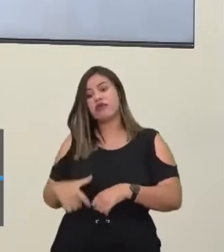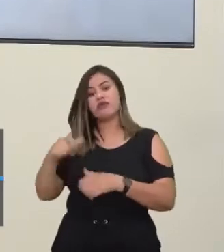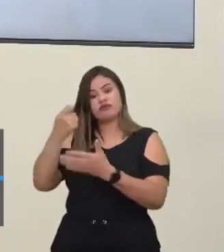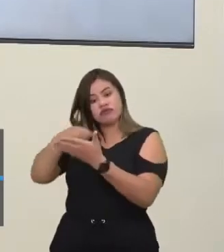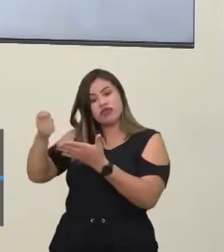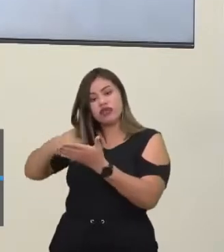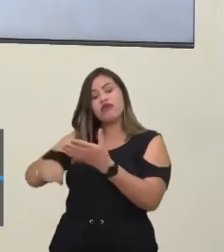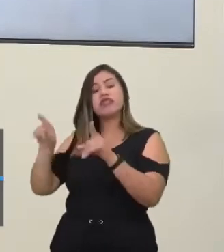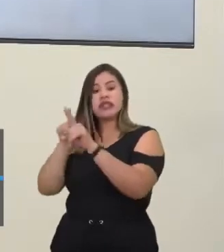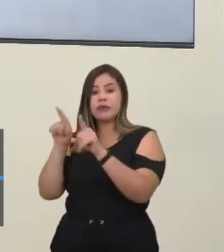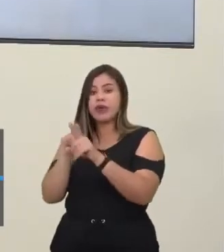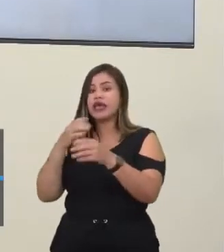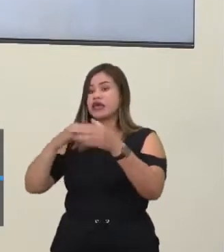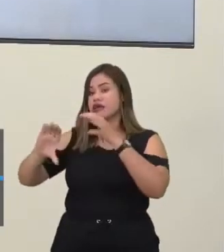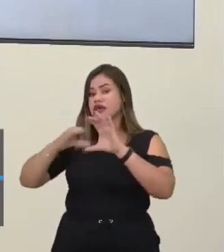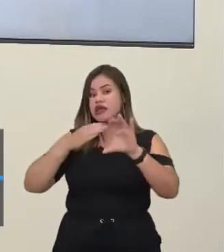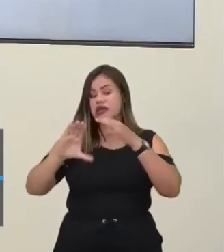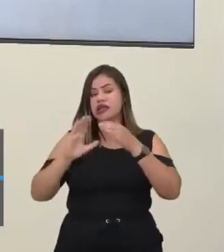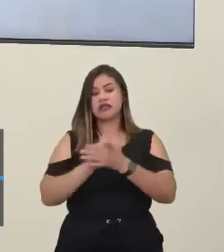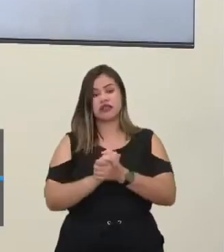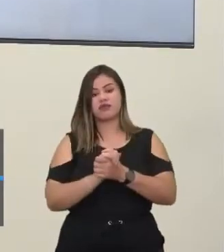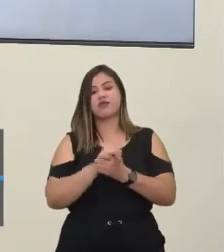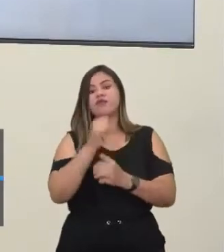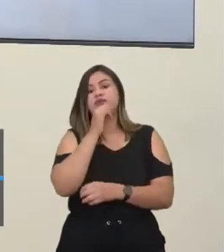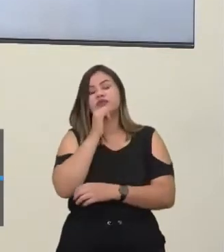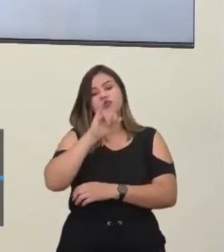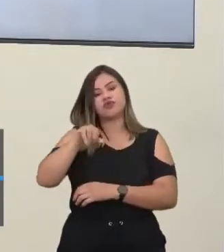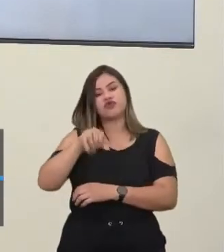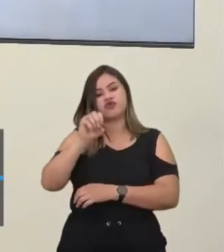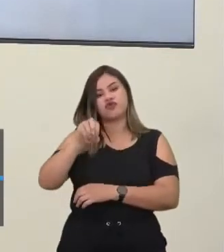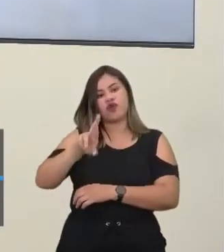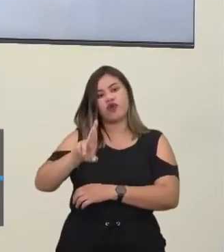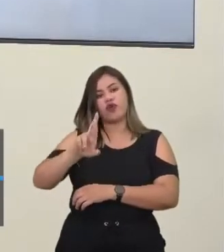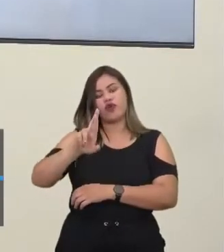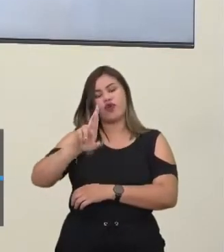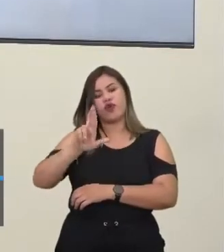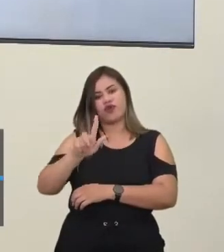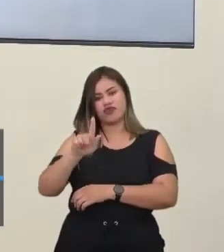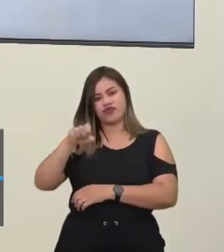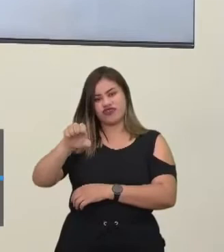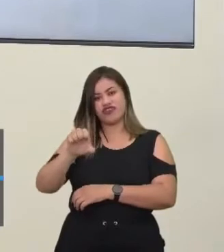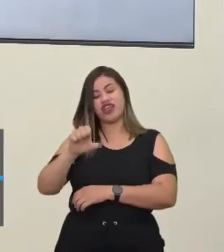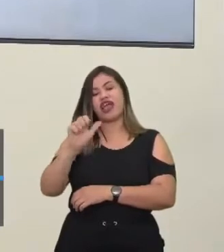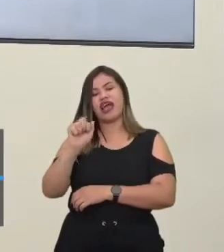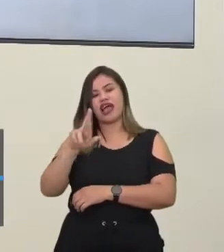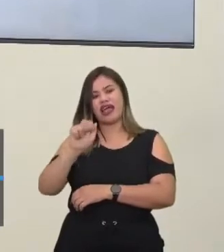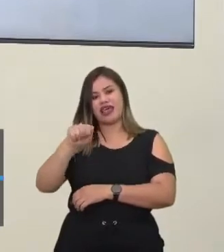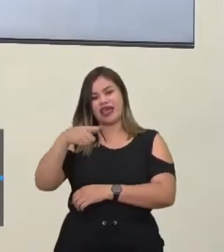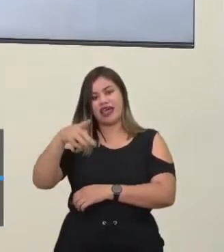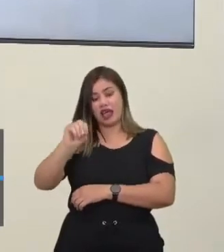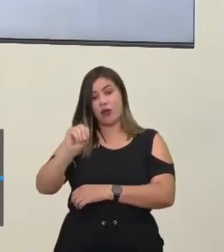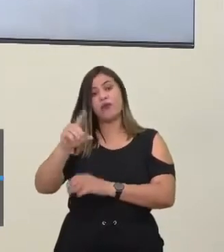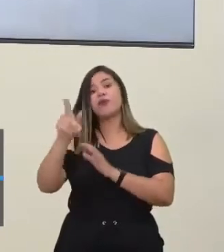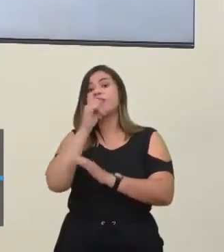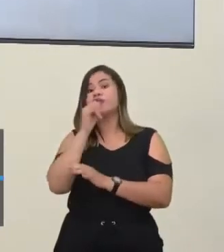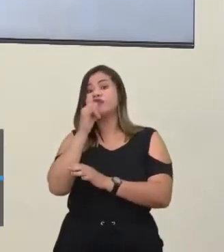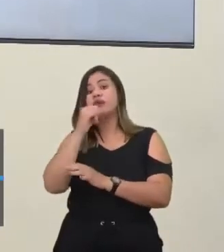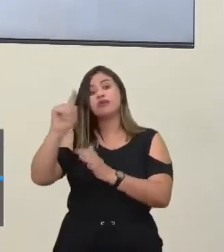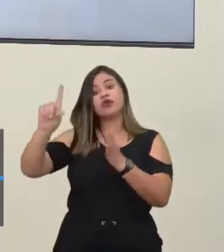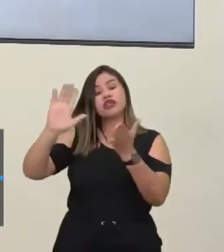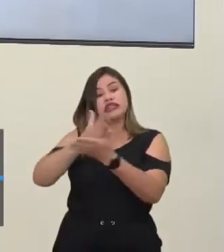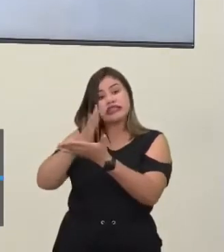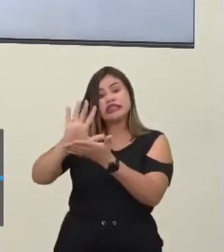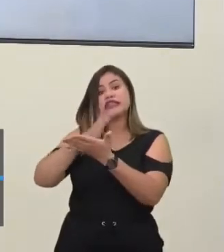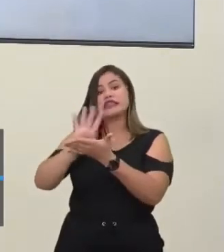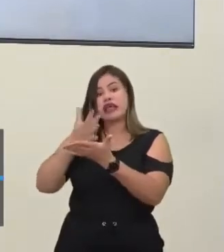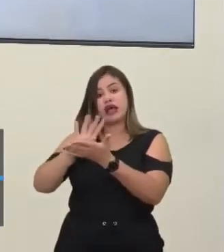caso, por exemplo, nós temos aí o Jorge Aragão, por exemplo, né? Dentro do mundo do samba, ele é cantor e compositor